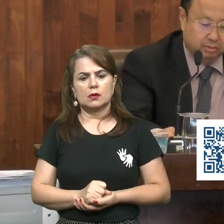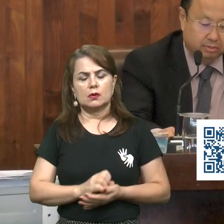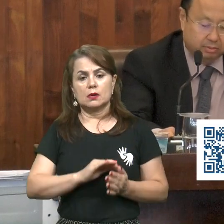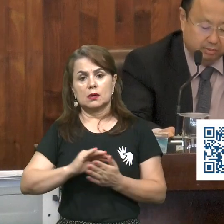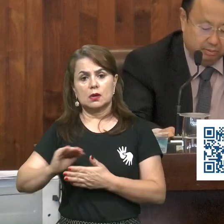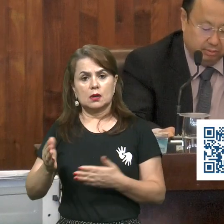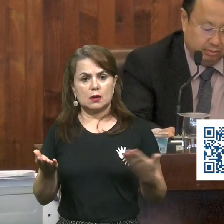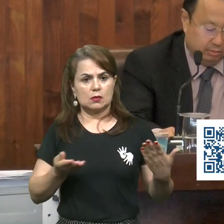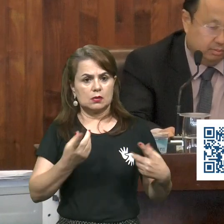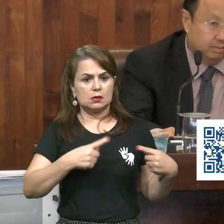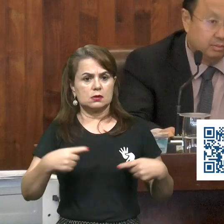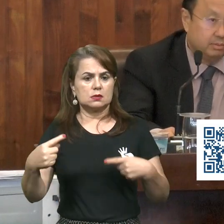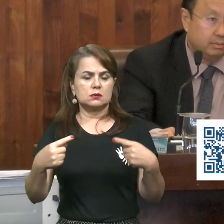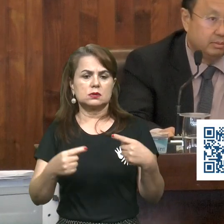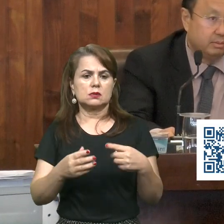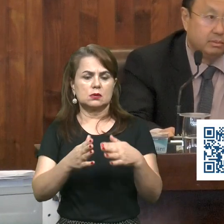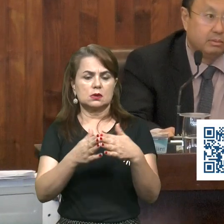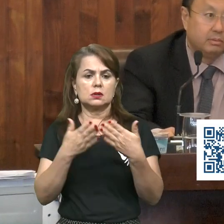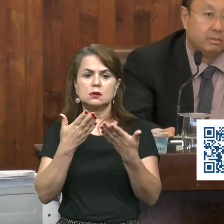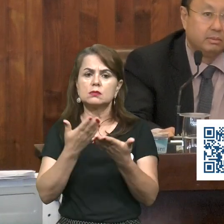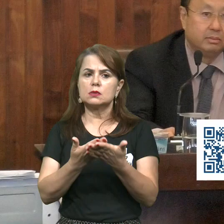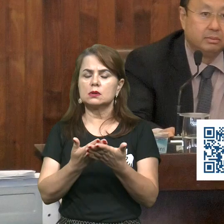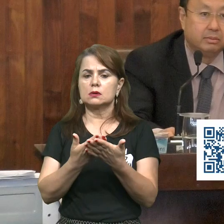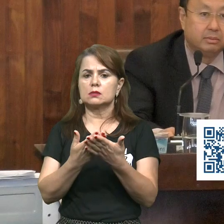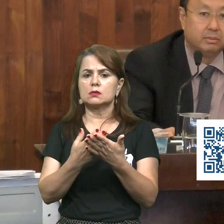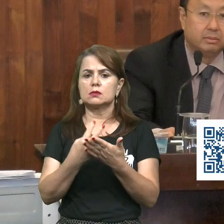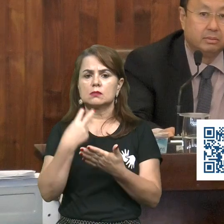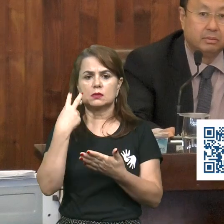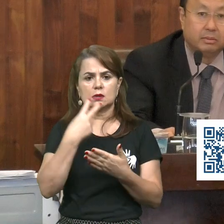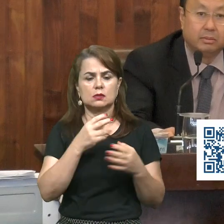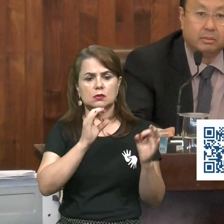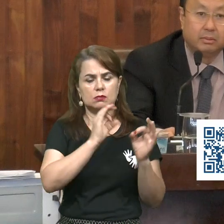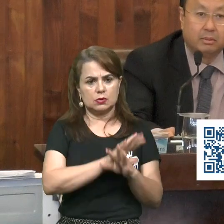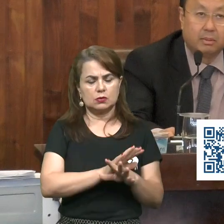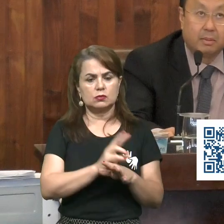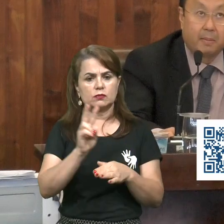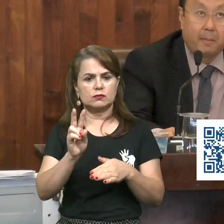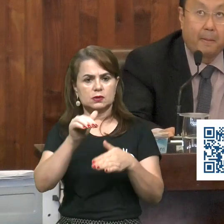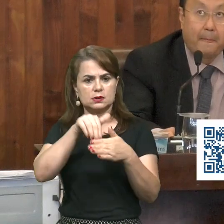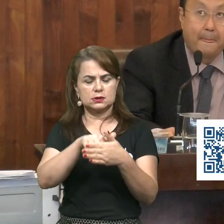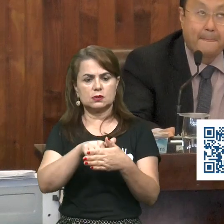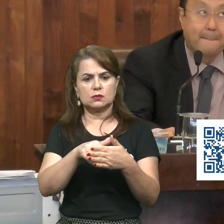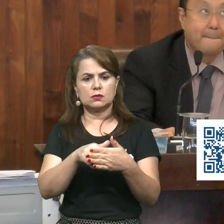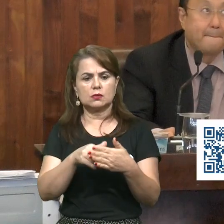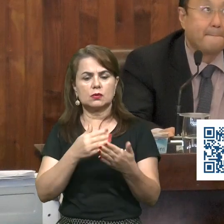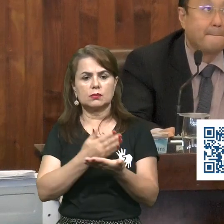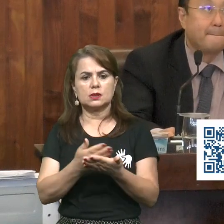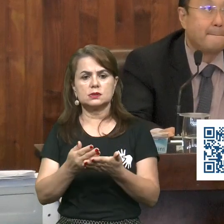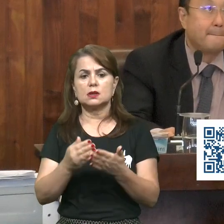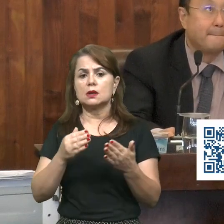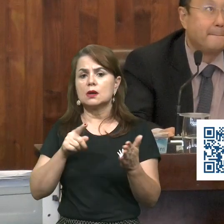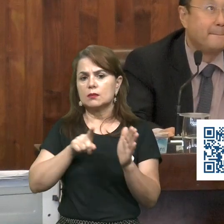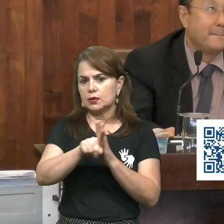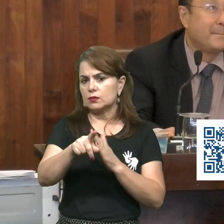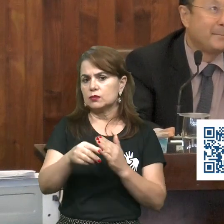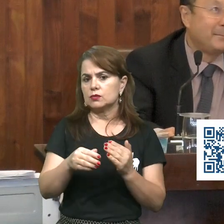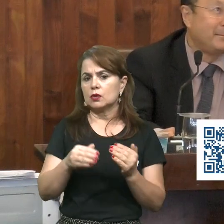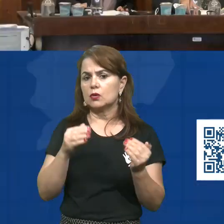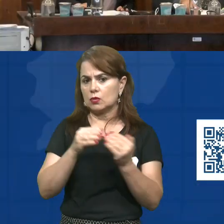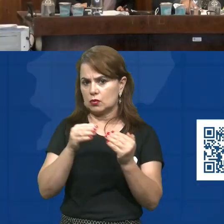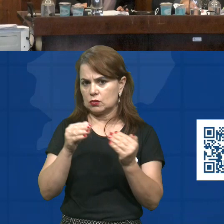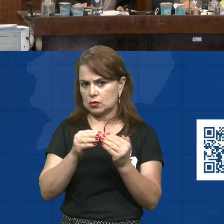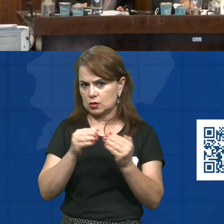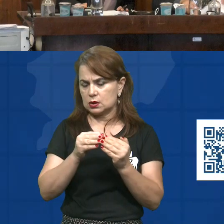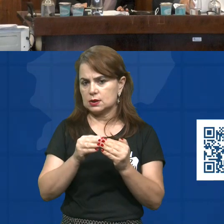Em discussão o requerimento, não havendo vereadores inscritos, está em discussão, está em votação. Os vereadores que estão favoráveis permaneçam como